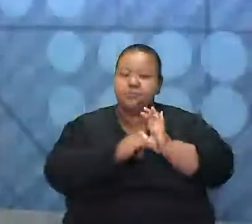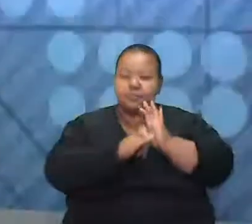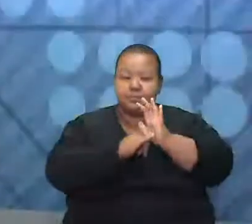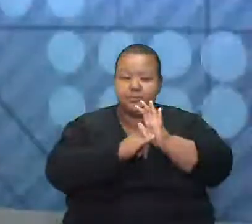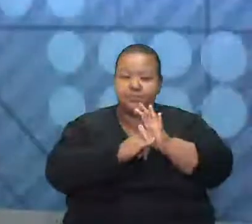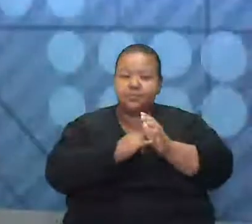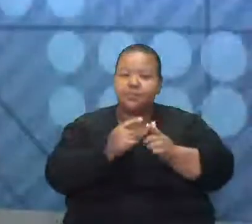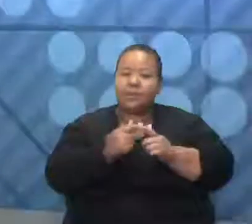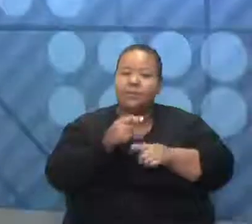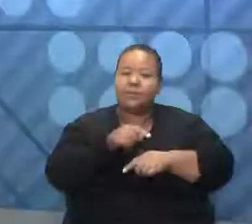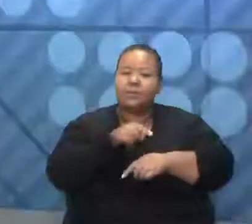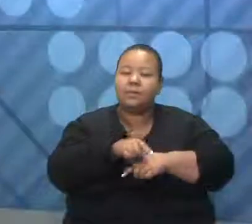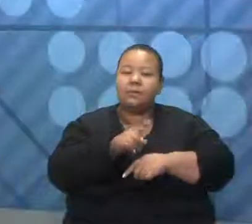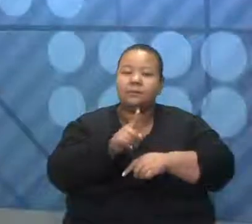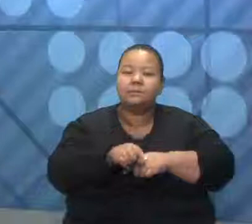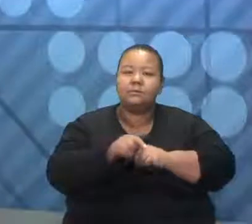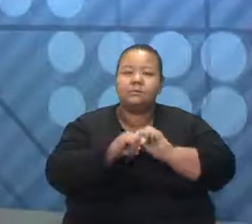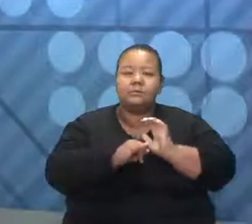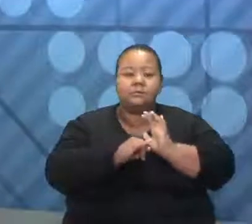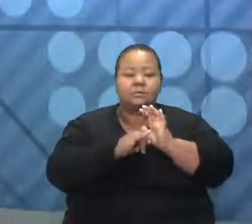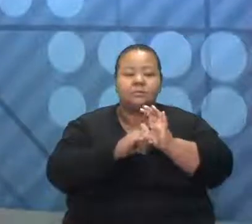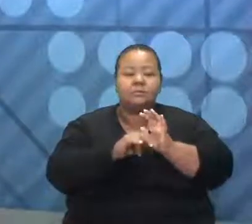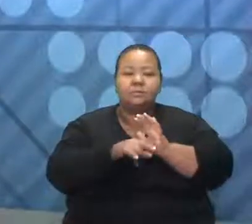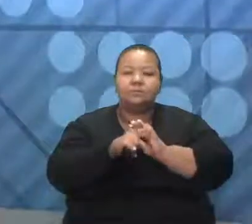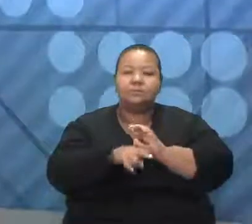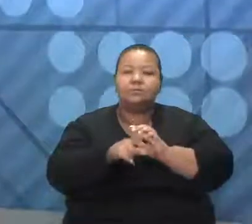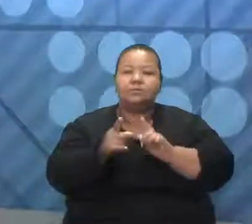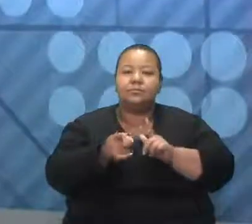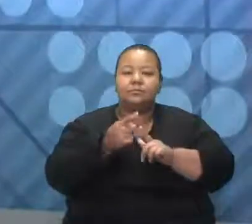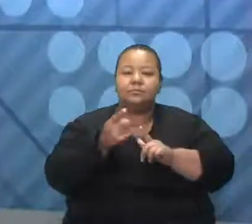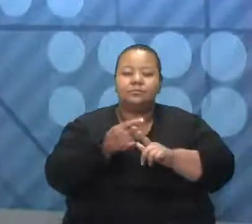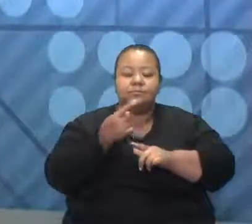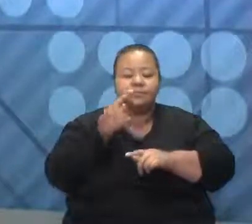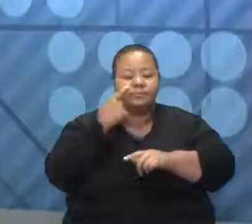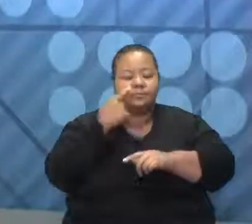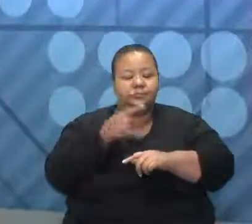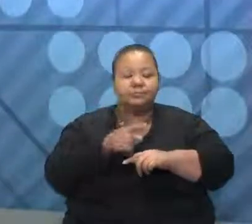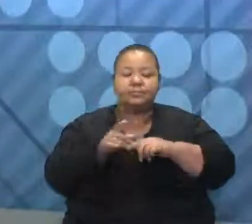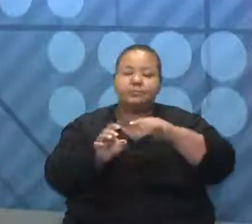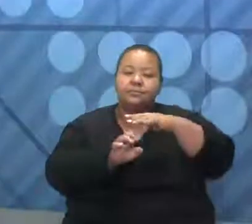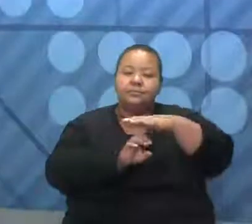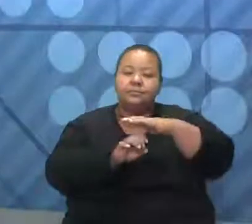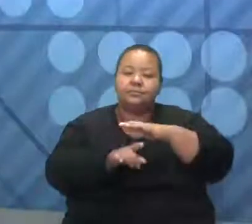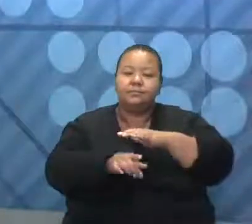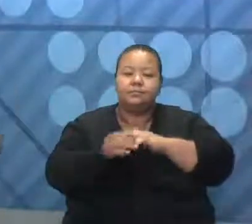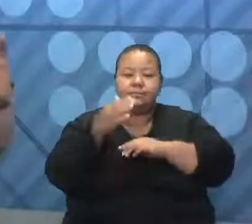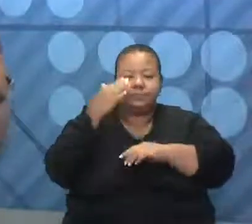indicadores financeiros é aqueles indicadores que primeiro vai olhar para a empresa.